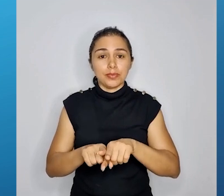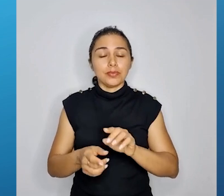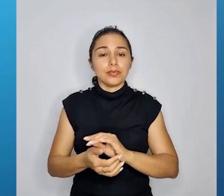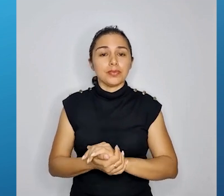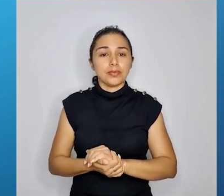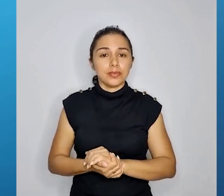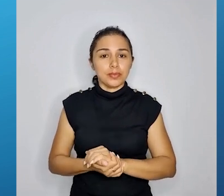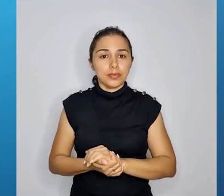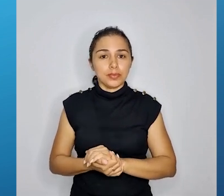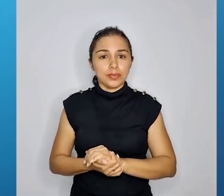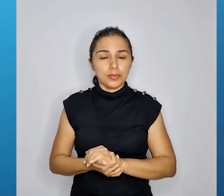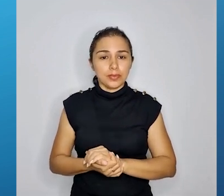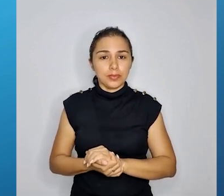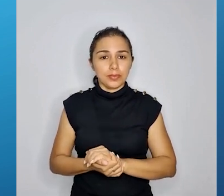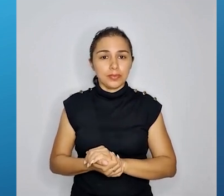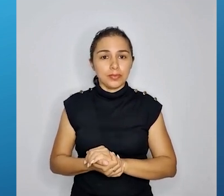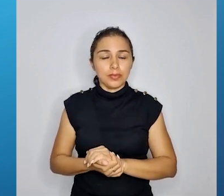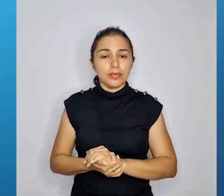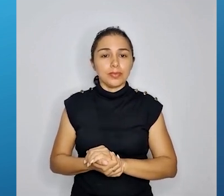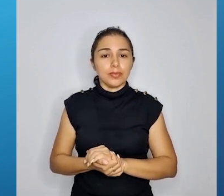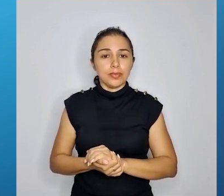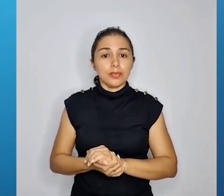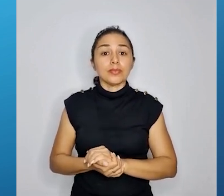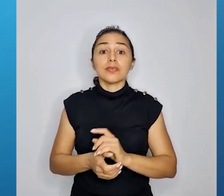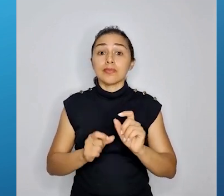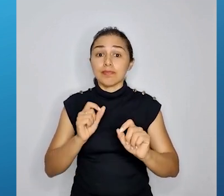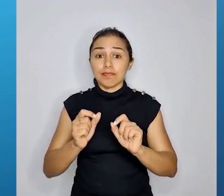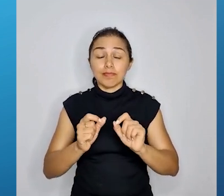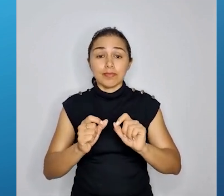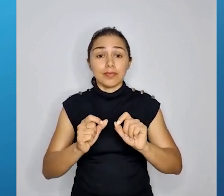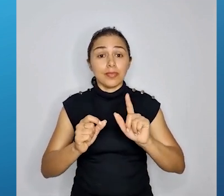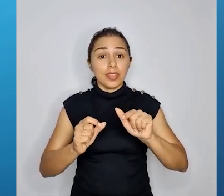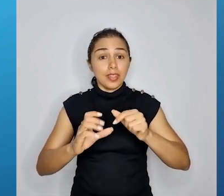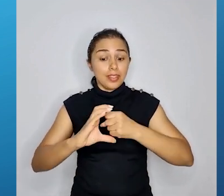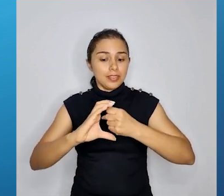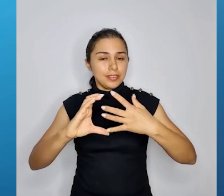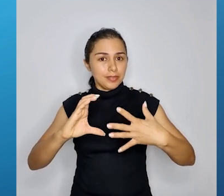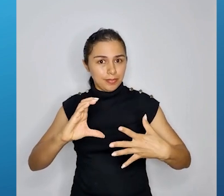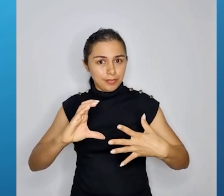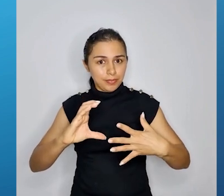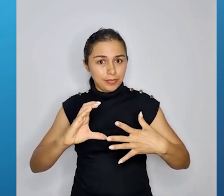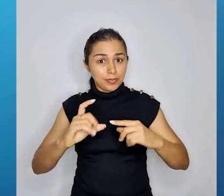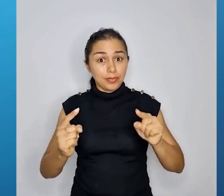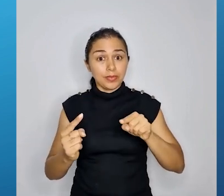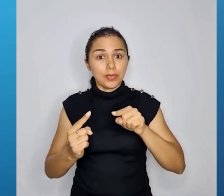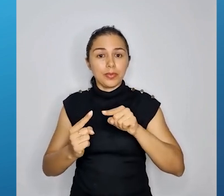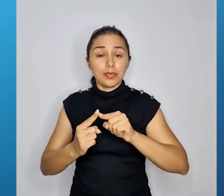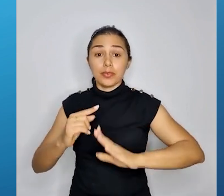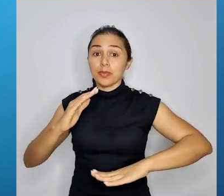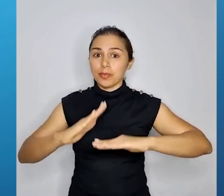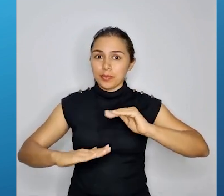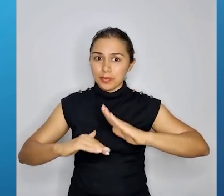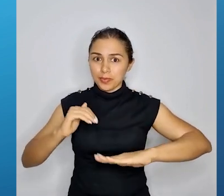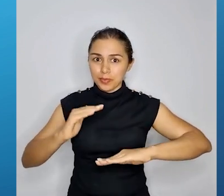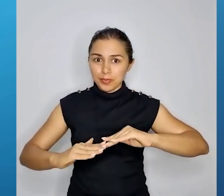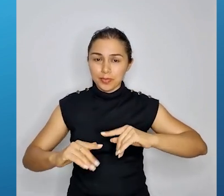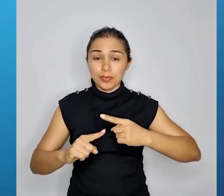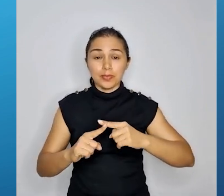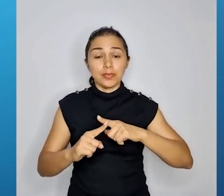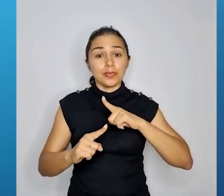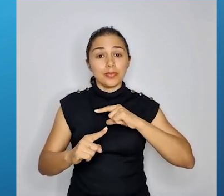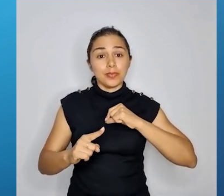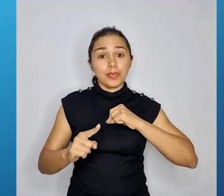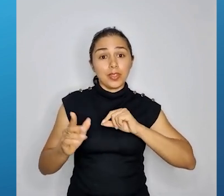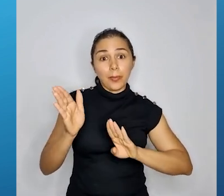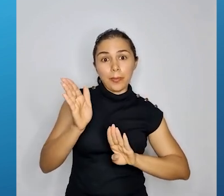reforçar aqueles que utilizam a maratona como estilo de vida, são os aspectos profissionais. E nós temos aqui, dentro disso, os recordes